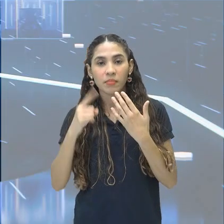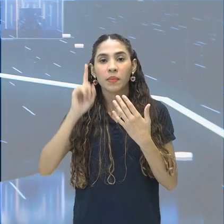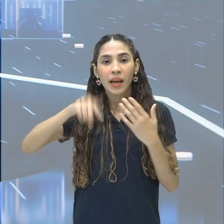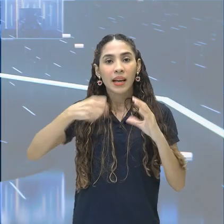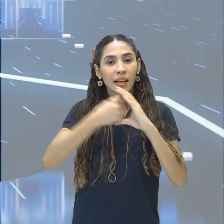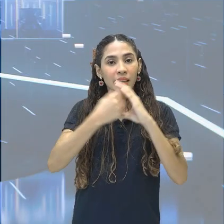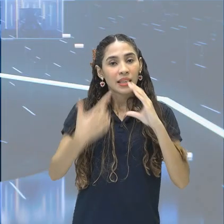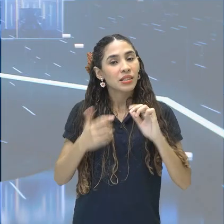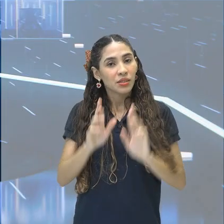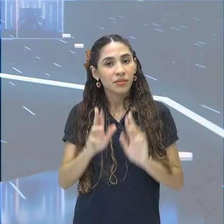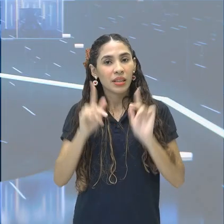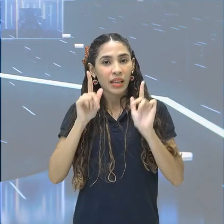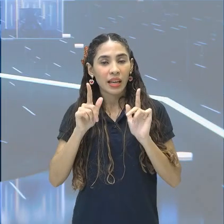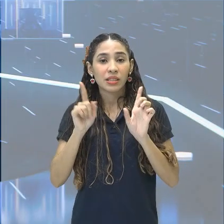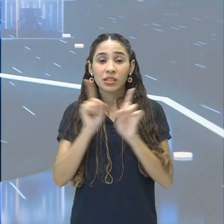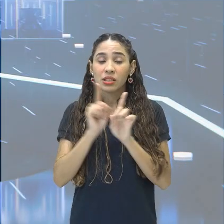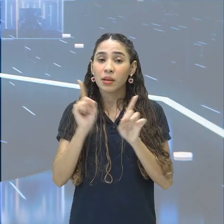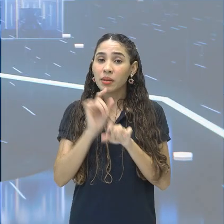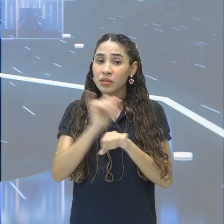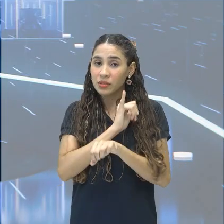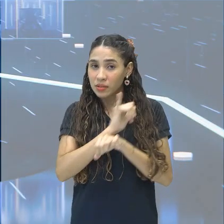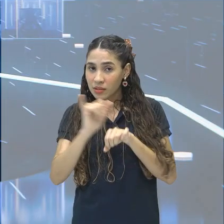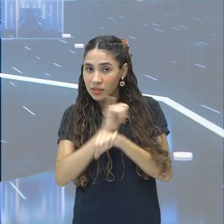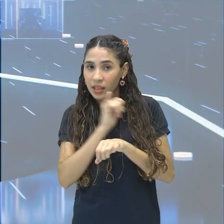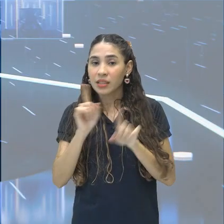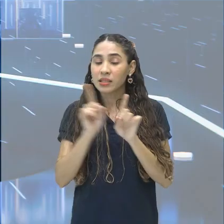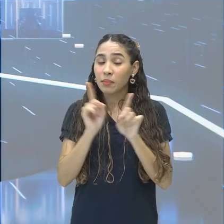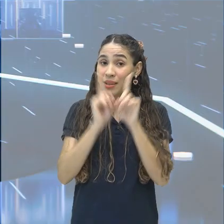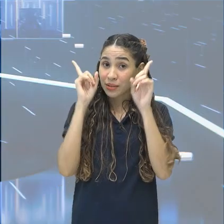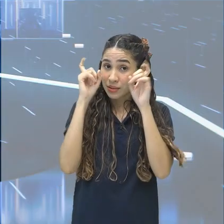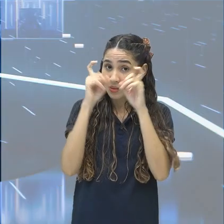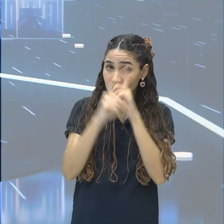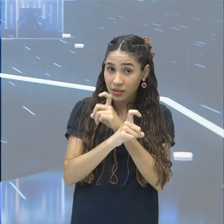Características distintas, vantagens,